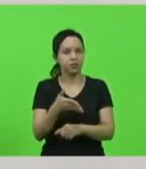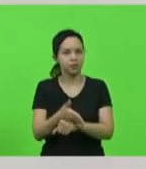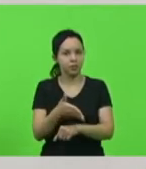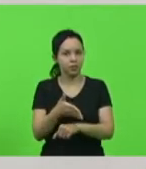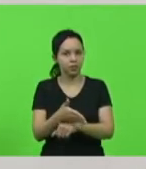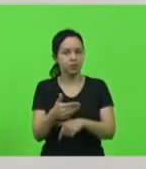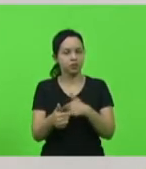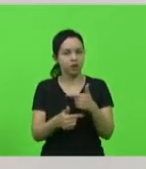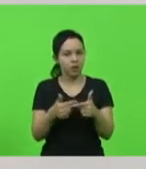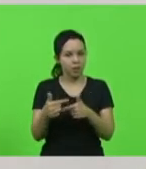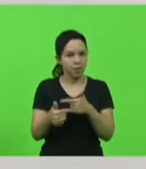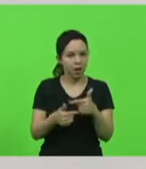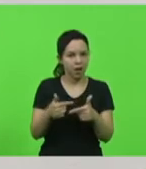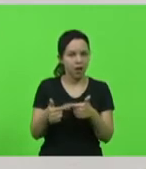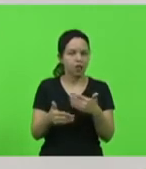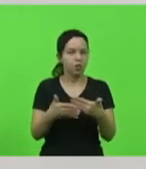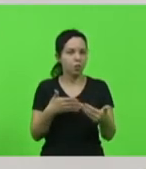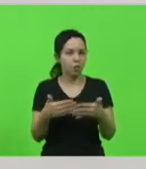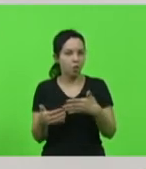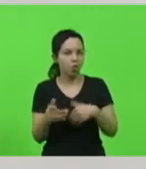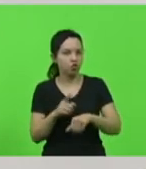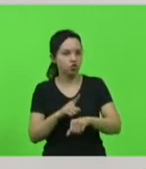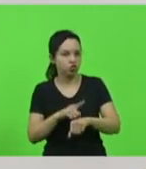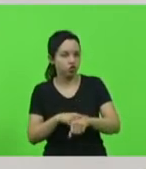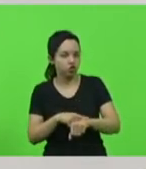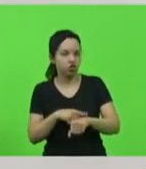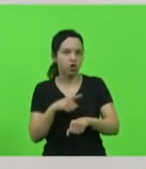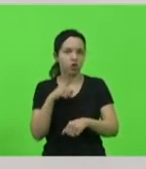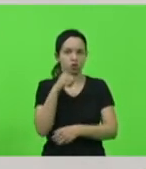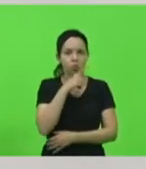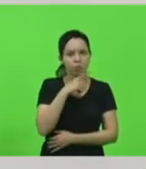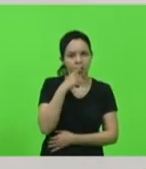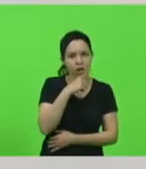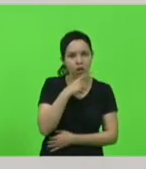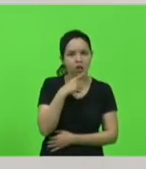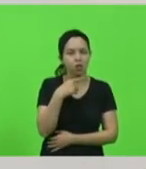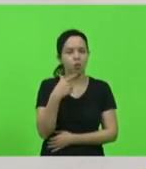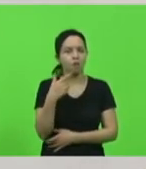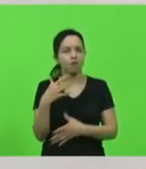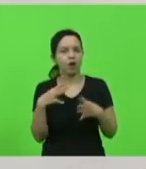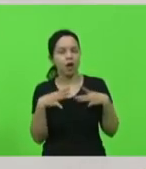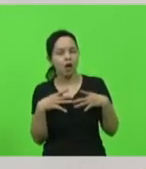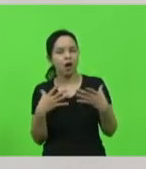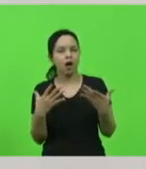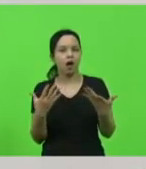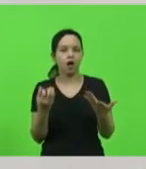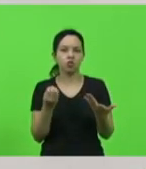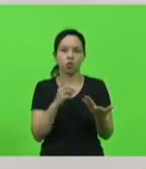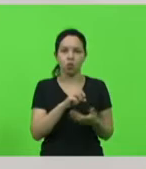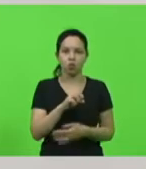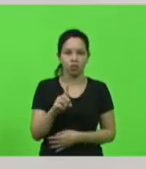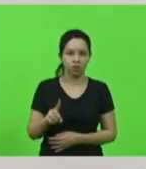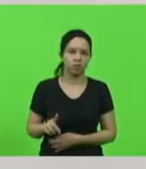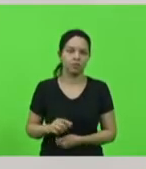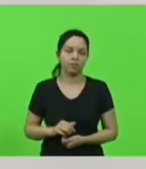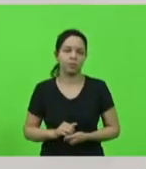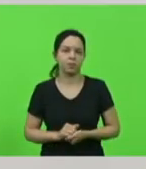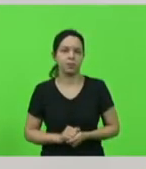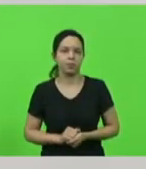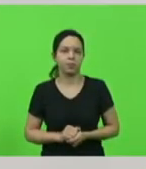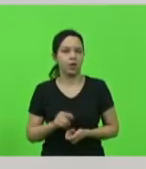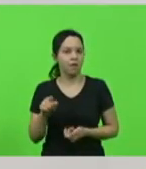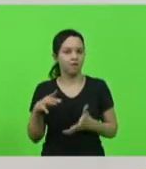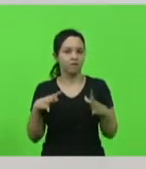medindo hora, dia, se era domingo, se não era domingo, se era feriado, se não era feriado, nunca vi de